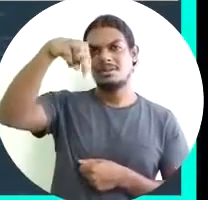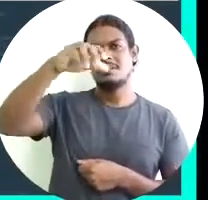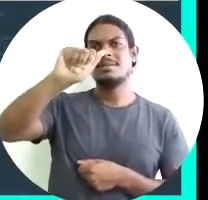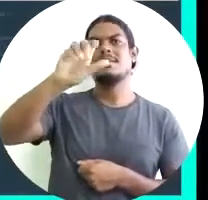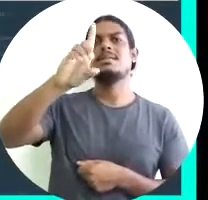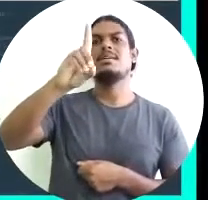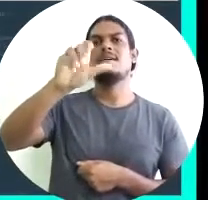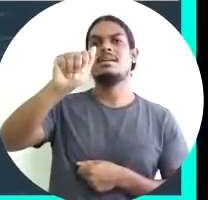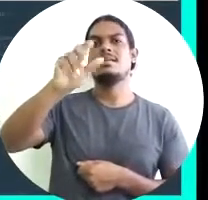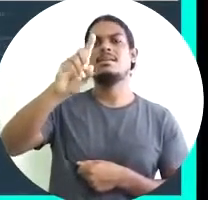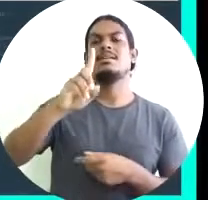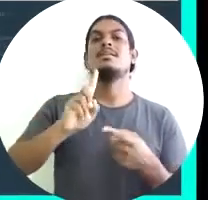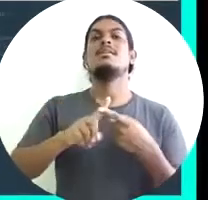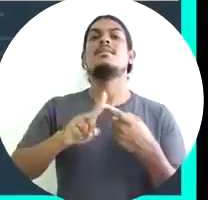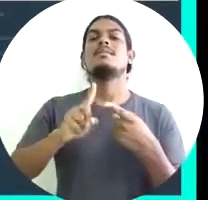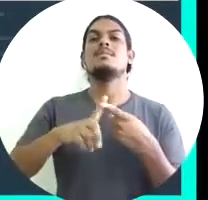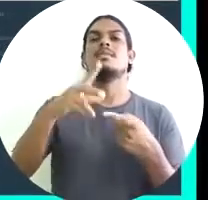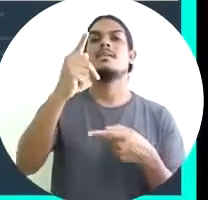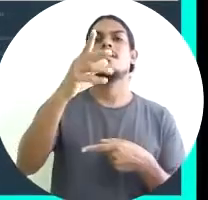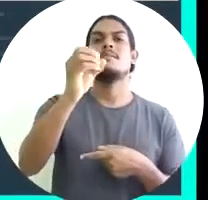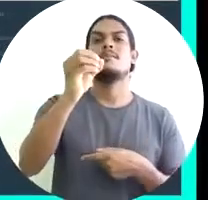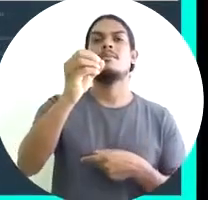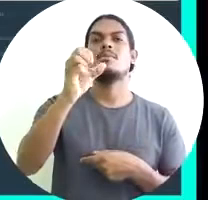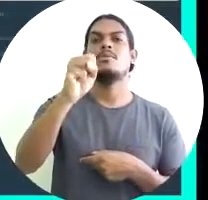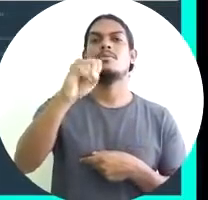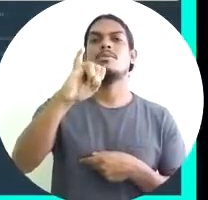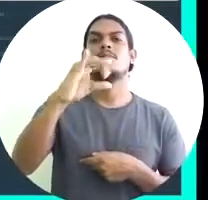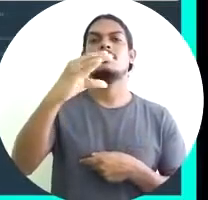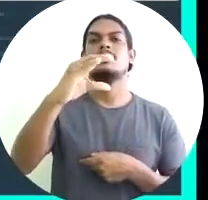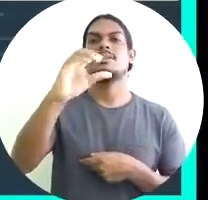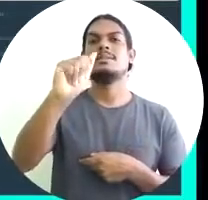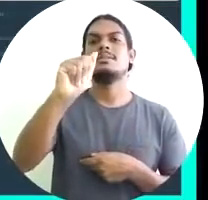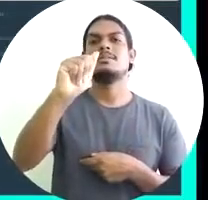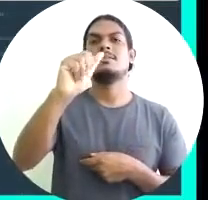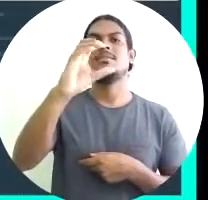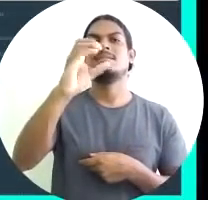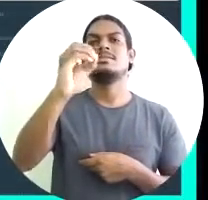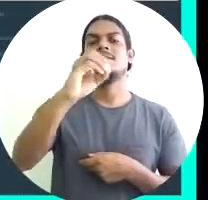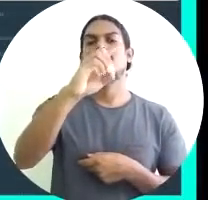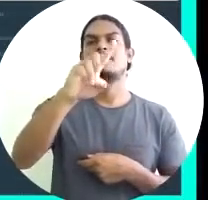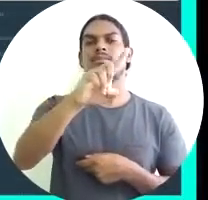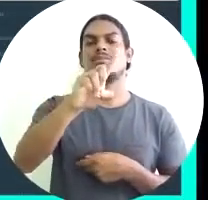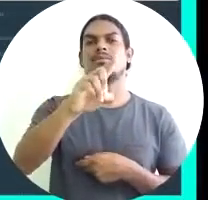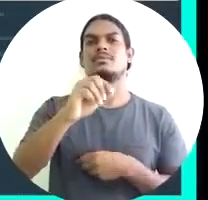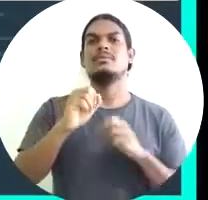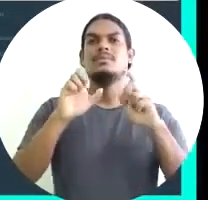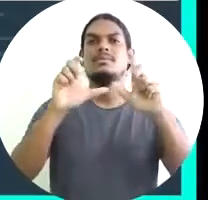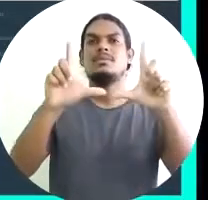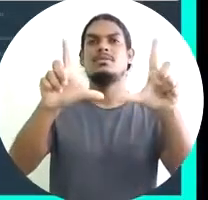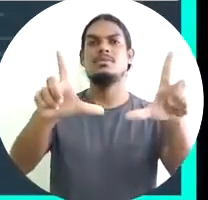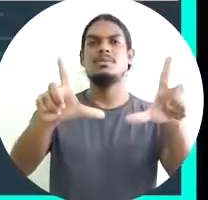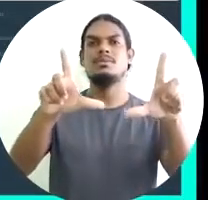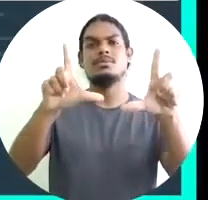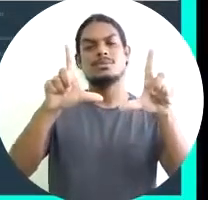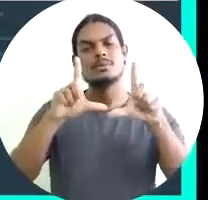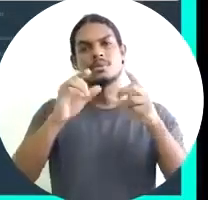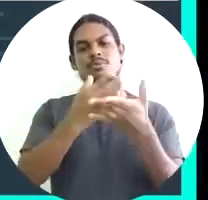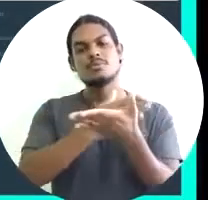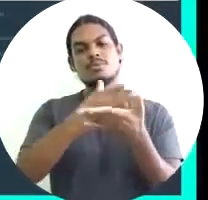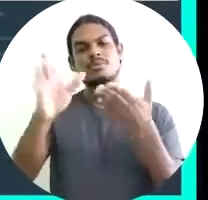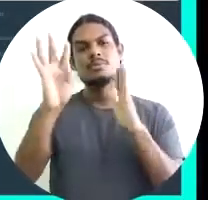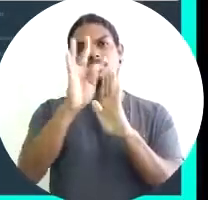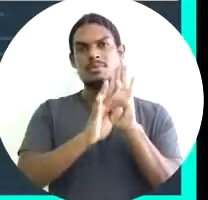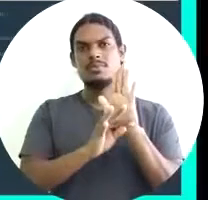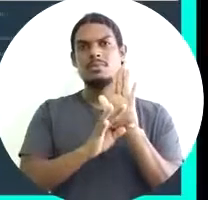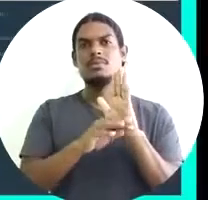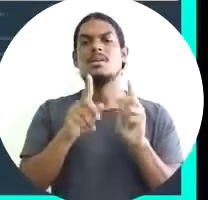definir a posição, se vai ficar mais perto ou mais distante do começo do texto.